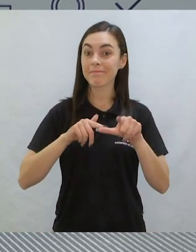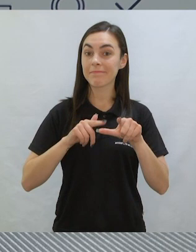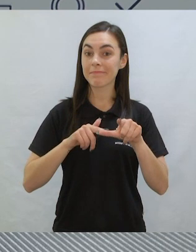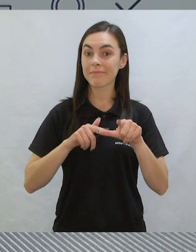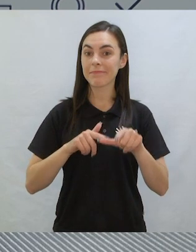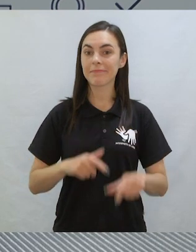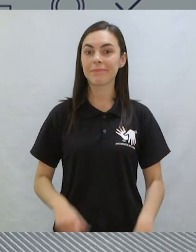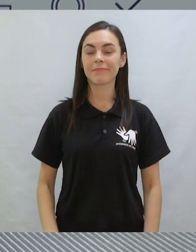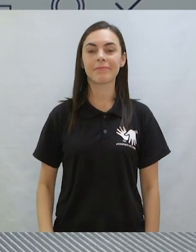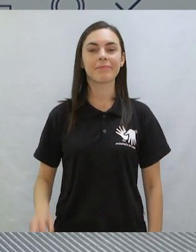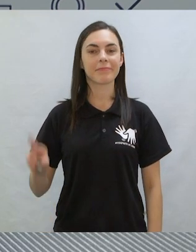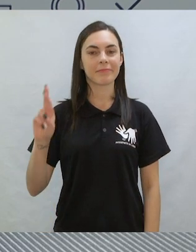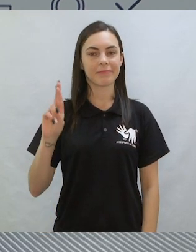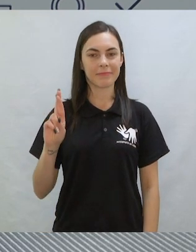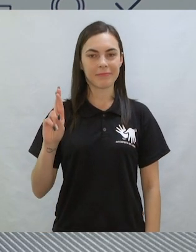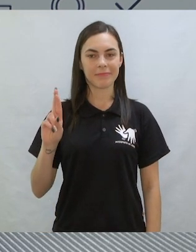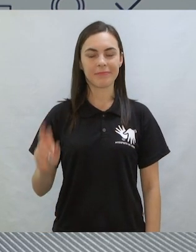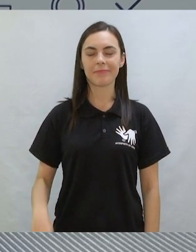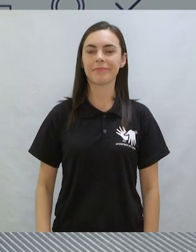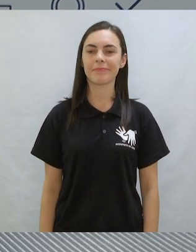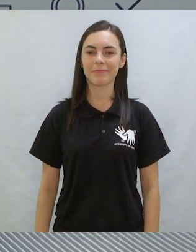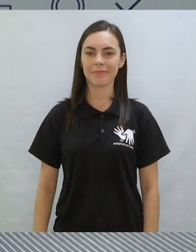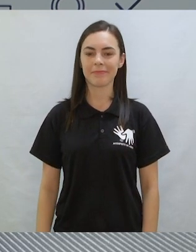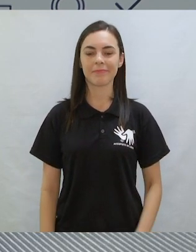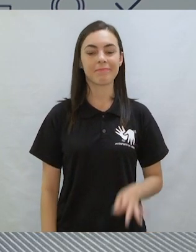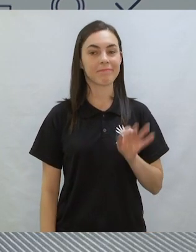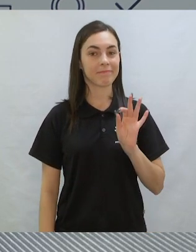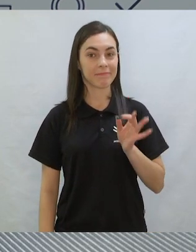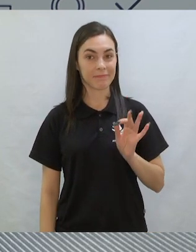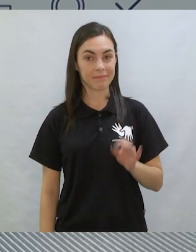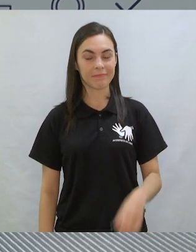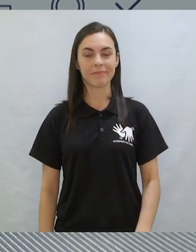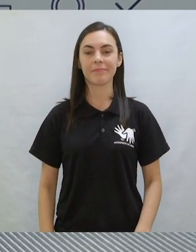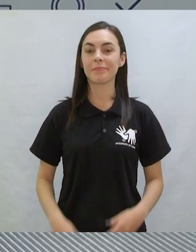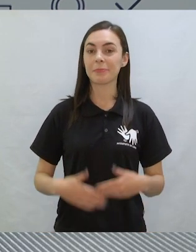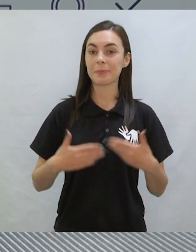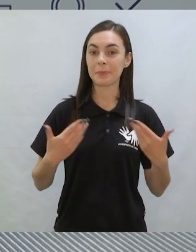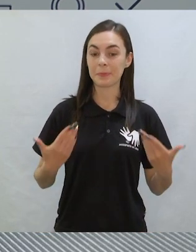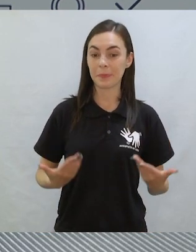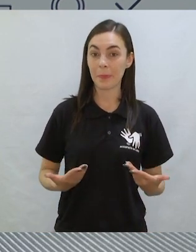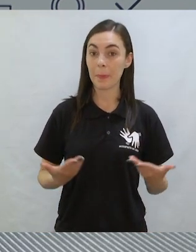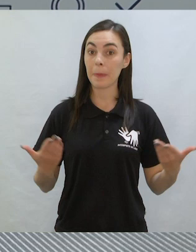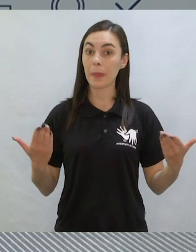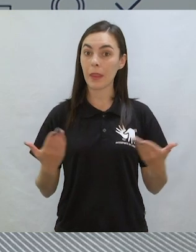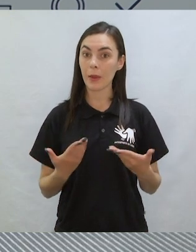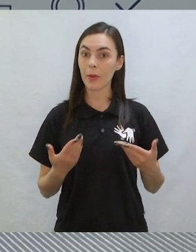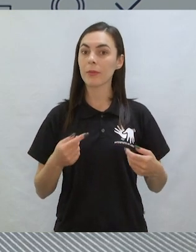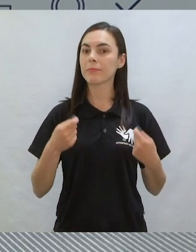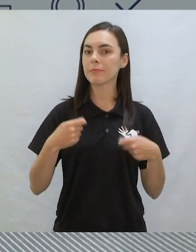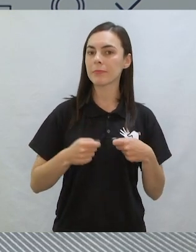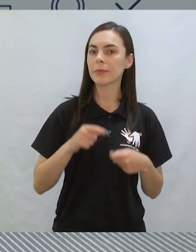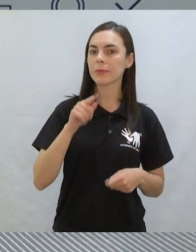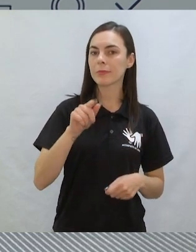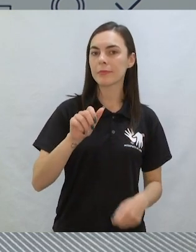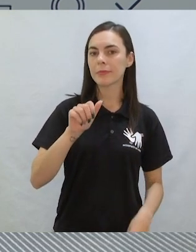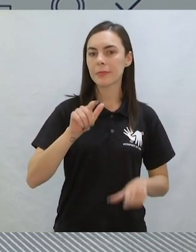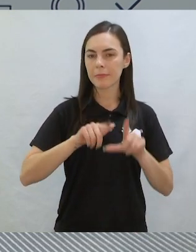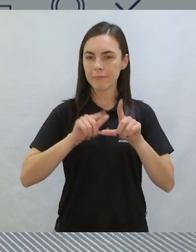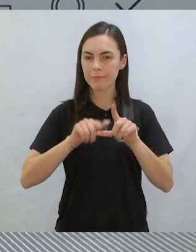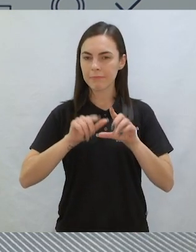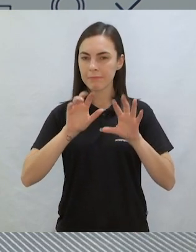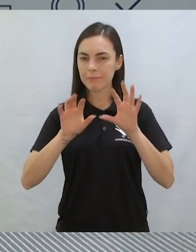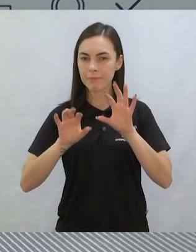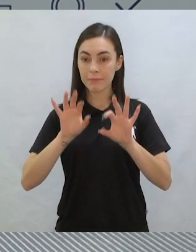será? Letra R. Muito bem. Então, preciso que vocês